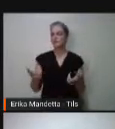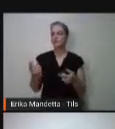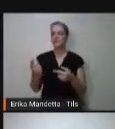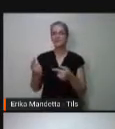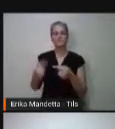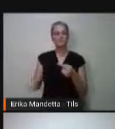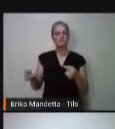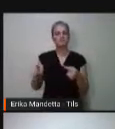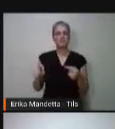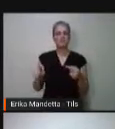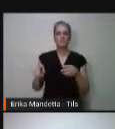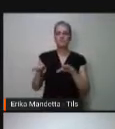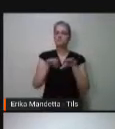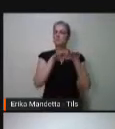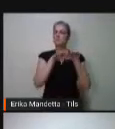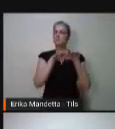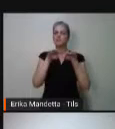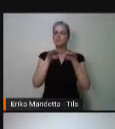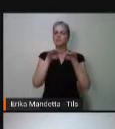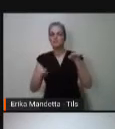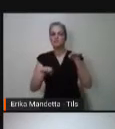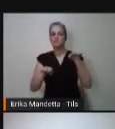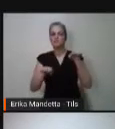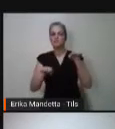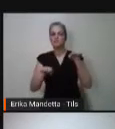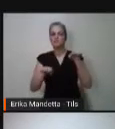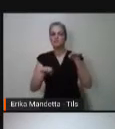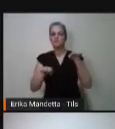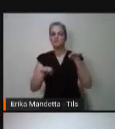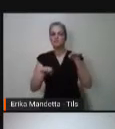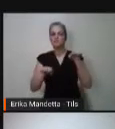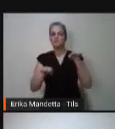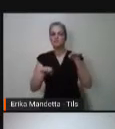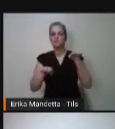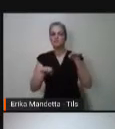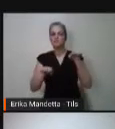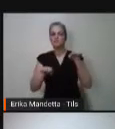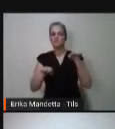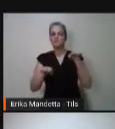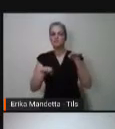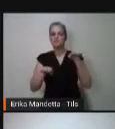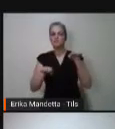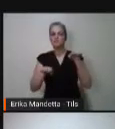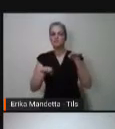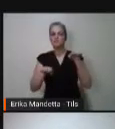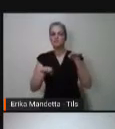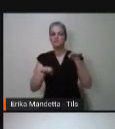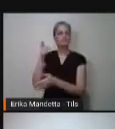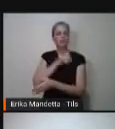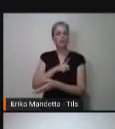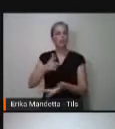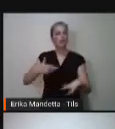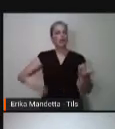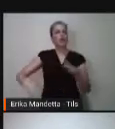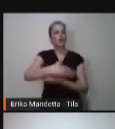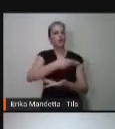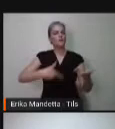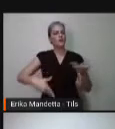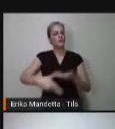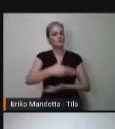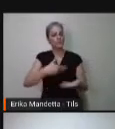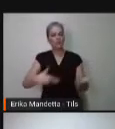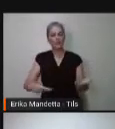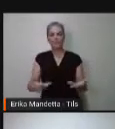vezes tem impedido essas pessoas que elas possam compartilhar com os demais bens socioculturais que